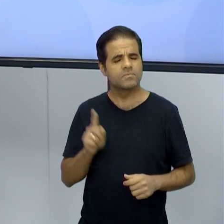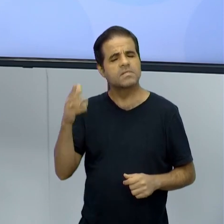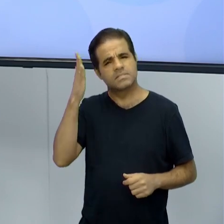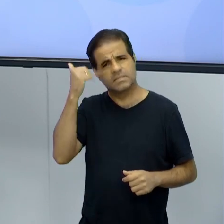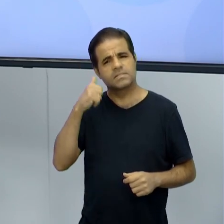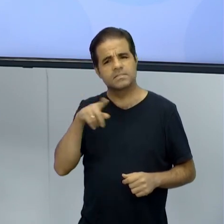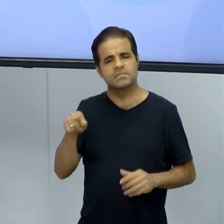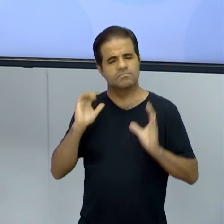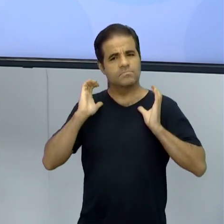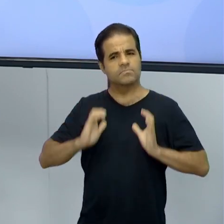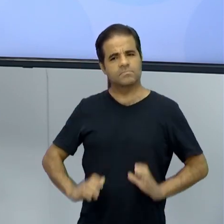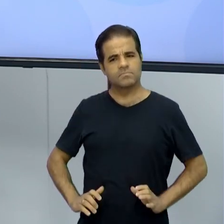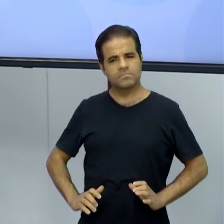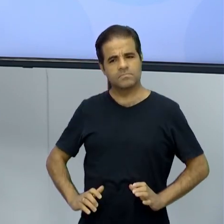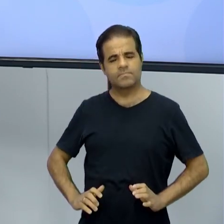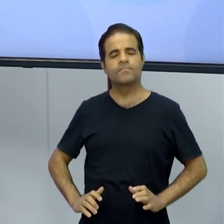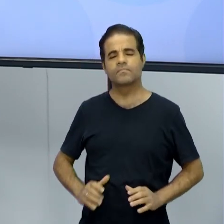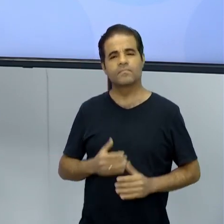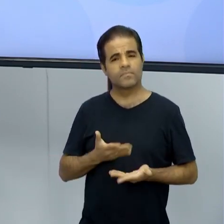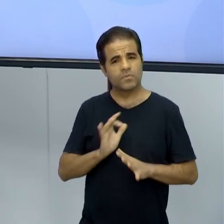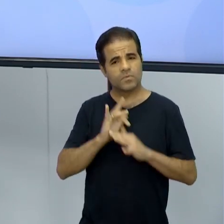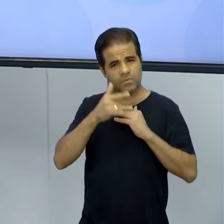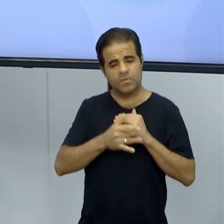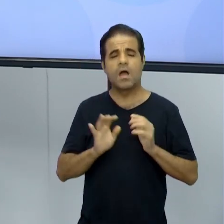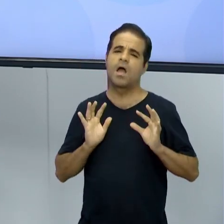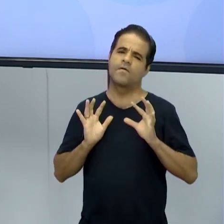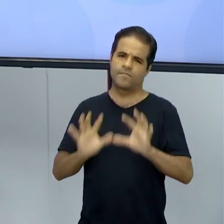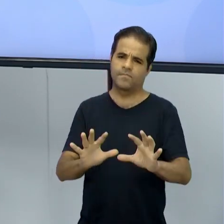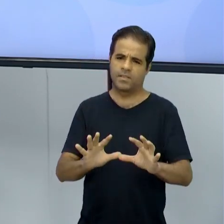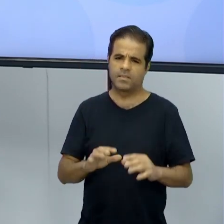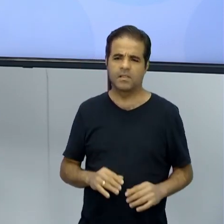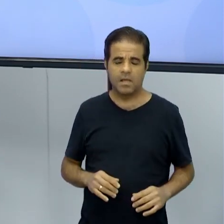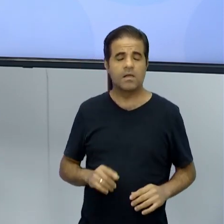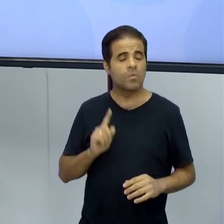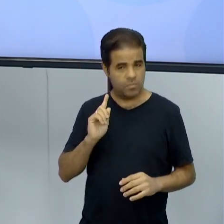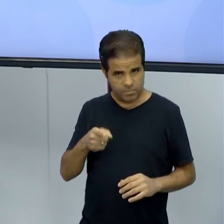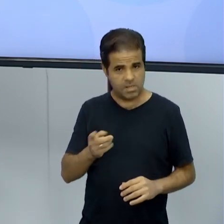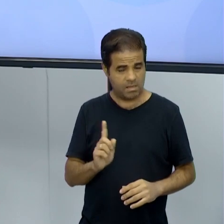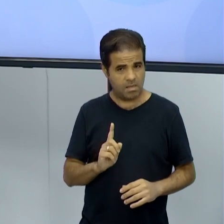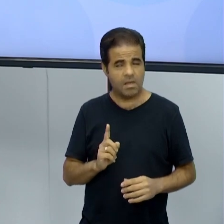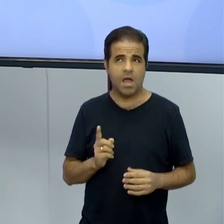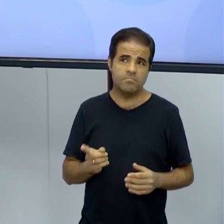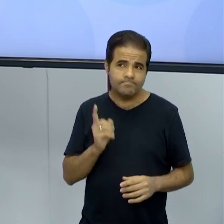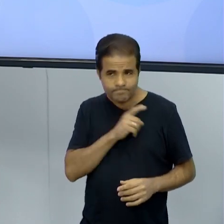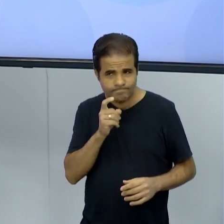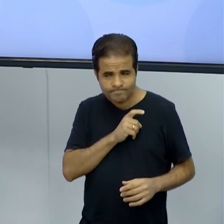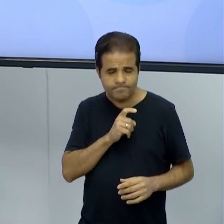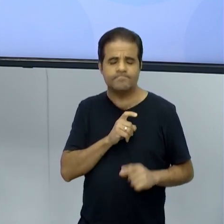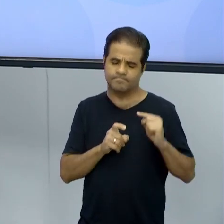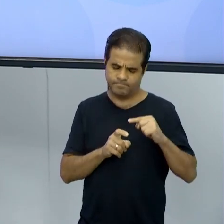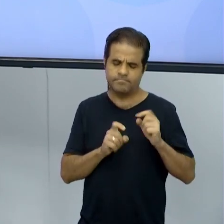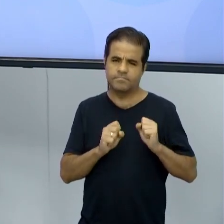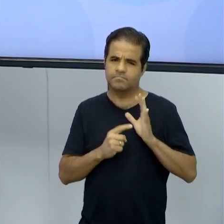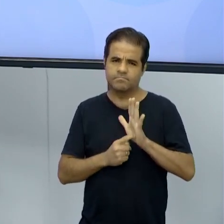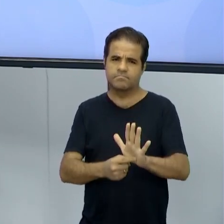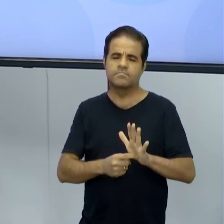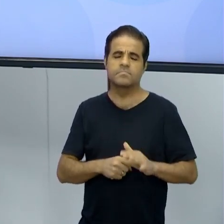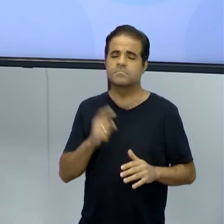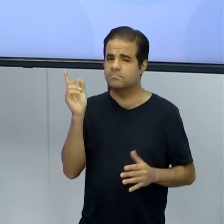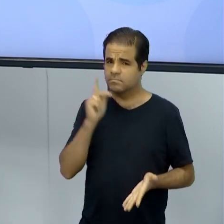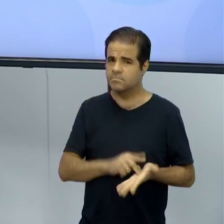saiba que um comportamento inadequado das redes sociais afeta muito, porque aquilo que você é, uma mentira, ela pode ser exponencial,